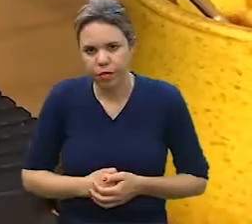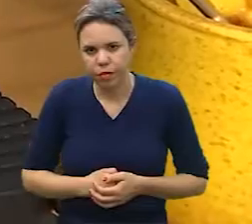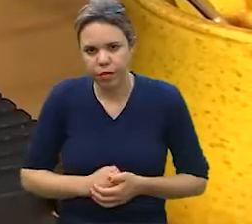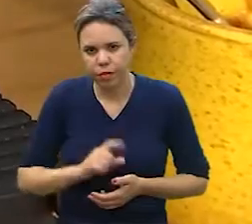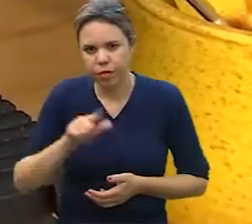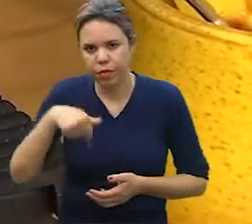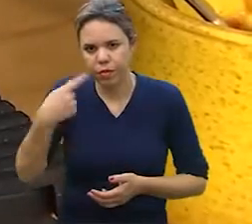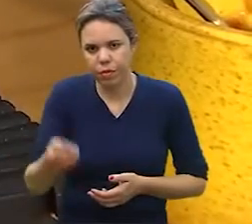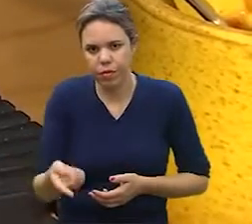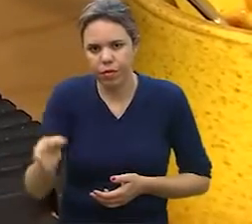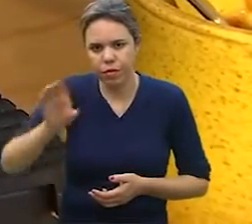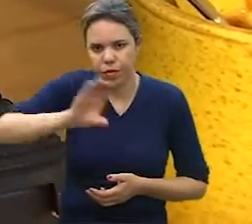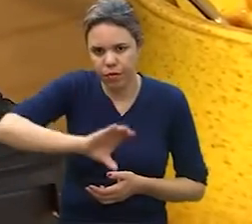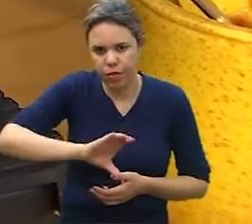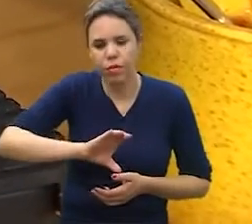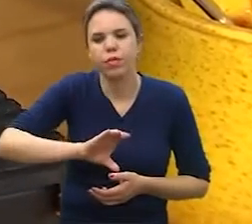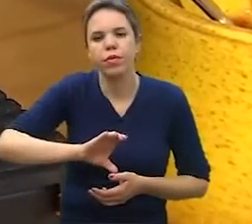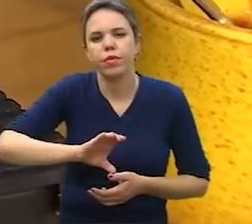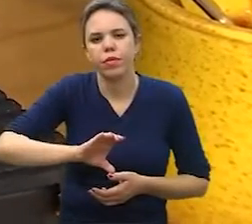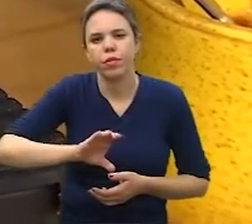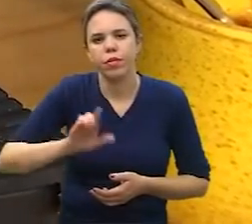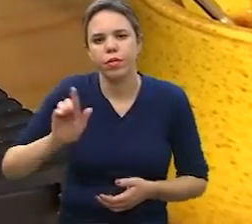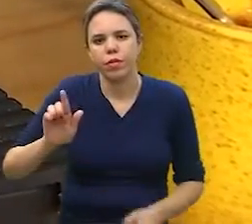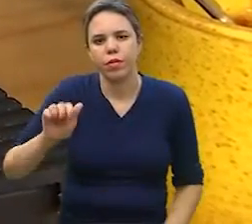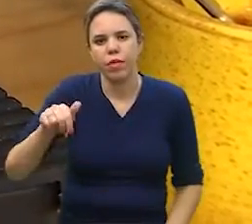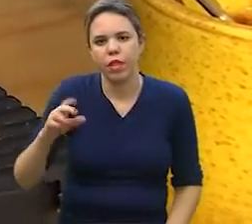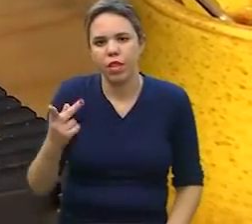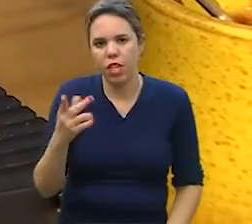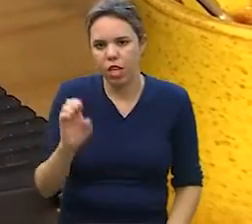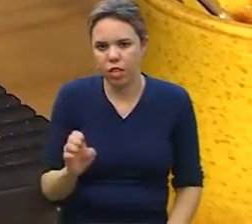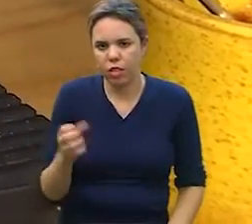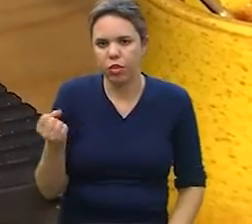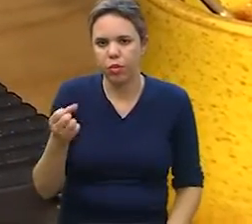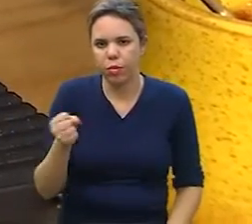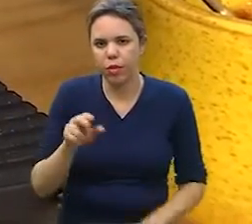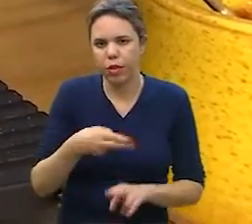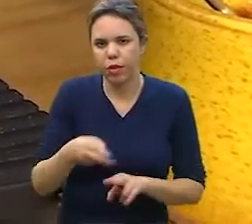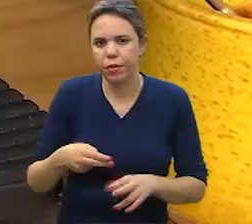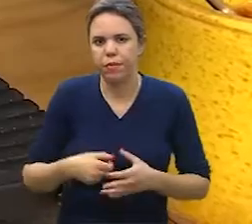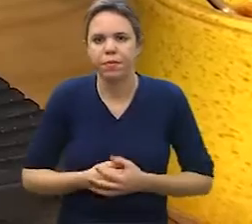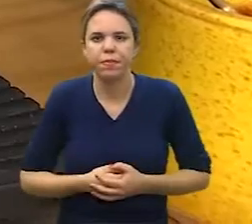Na sequência, acrescente o ganache de chocolate branco.